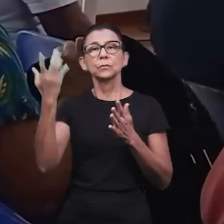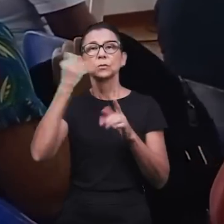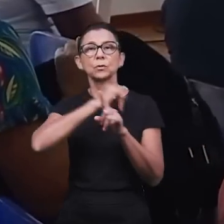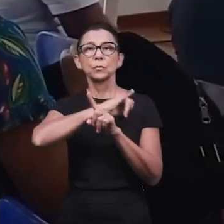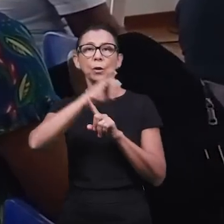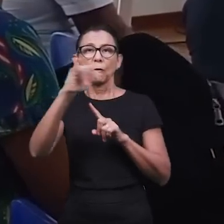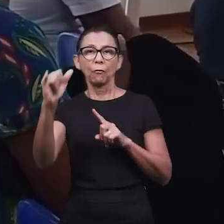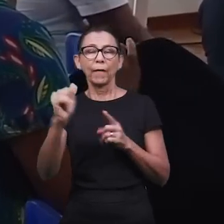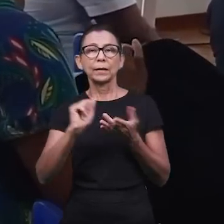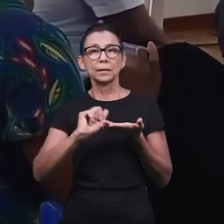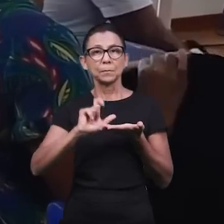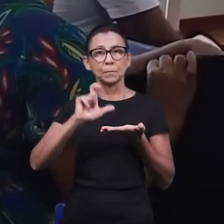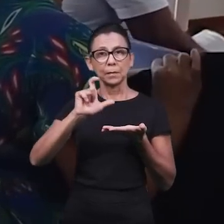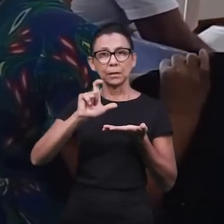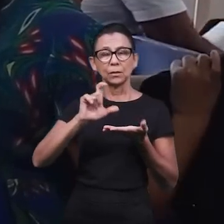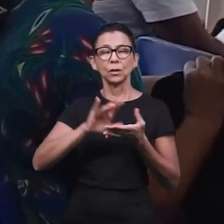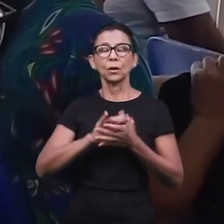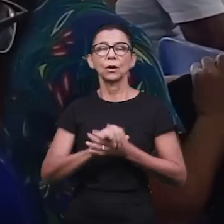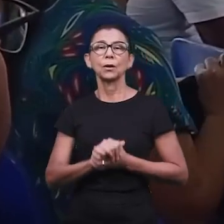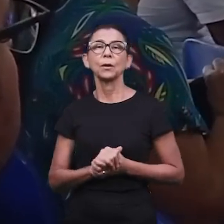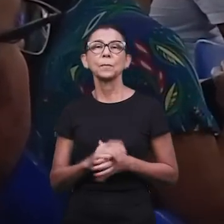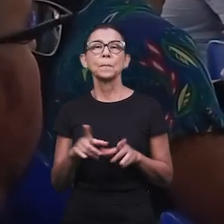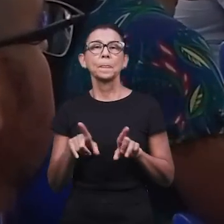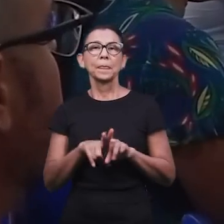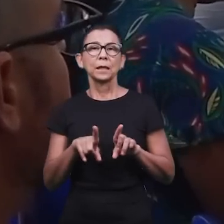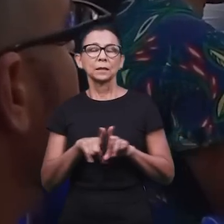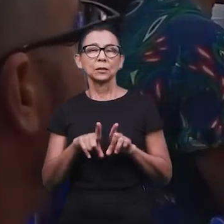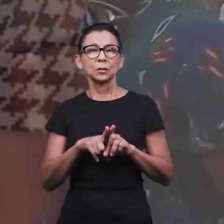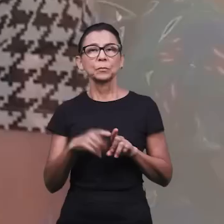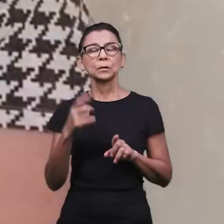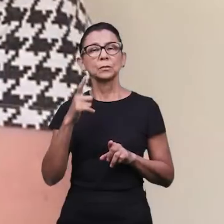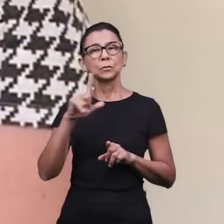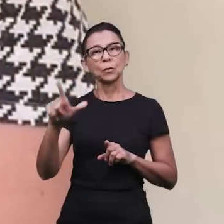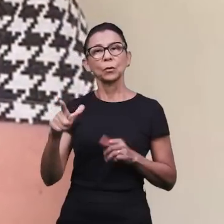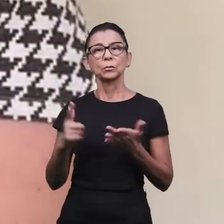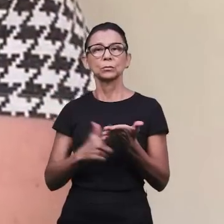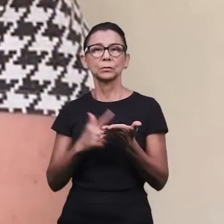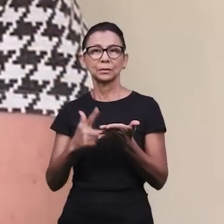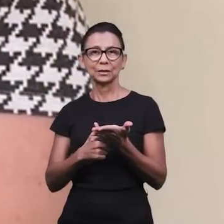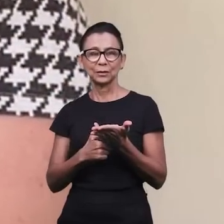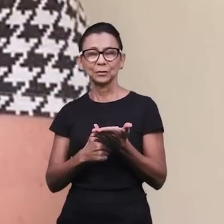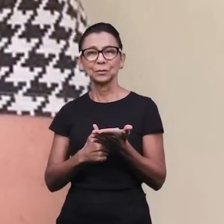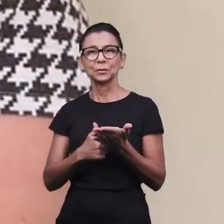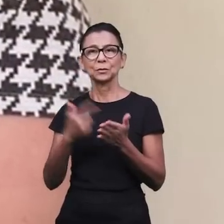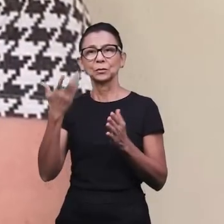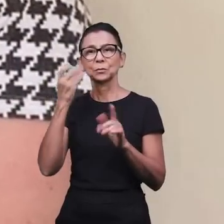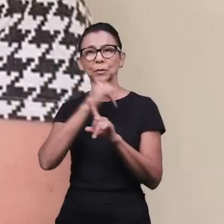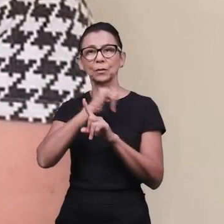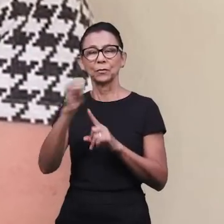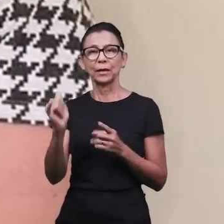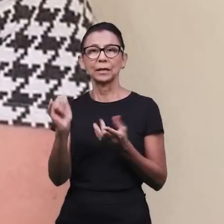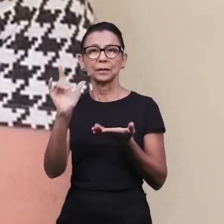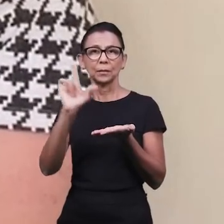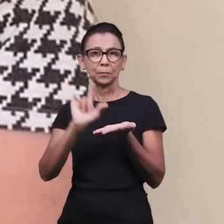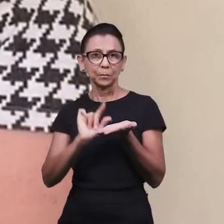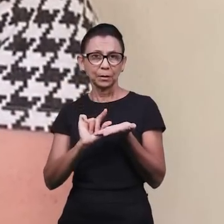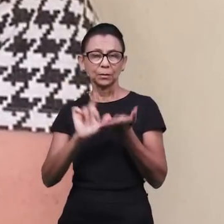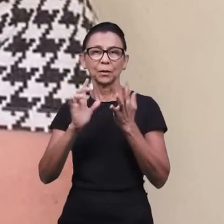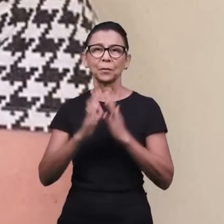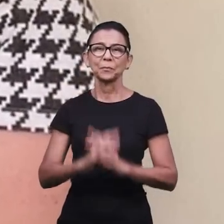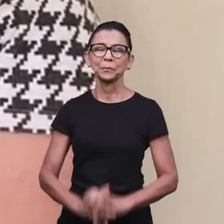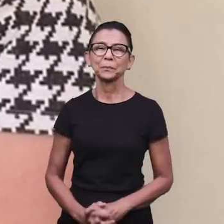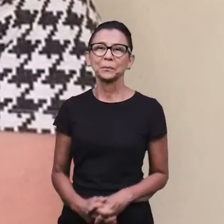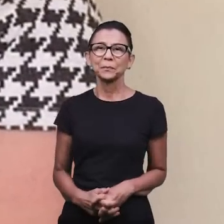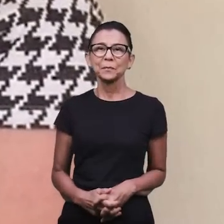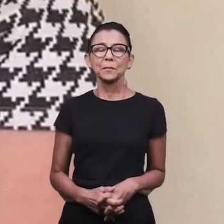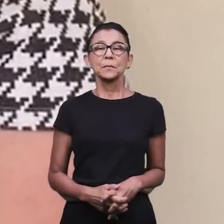maiores, 12 livros dos profetas menores. A irmã Elisiana, da Igreja de Campinas, destaca